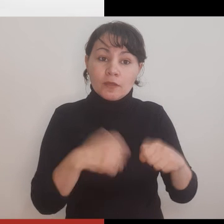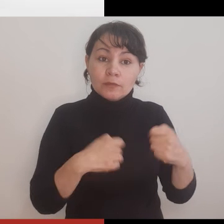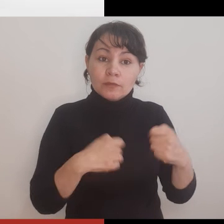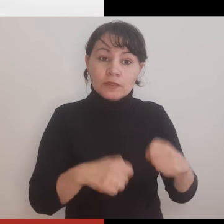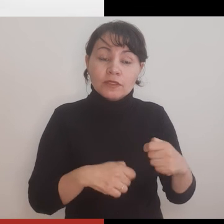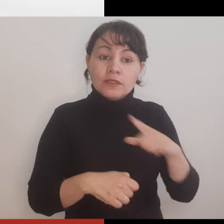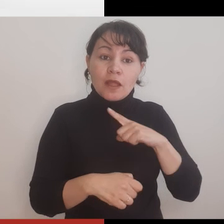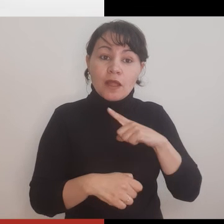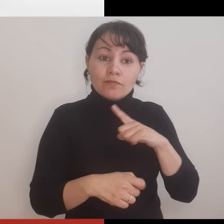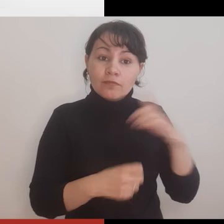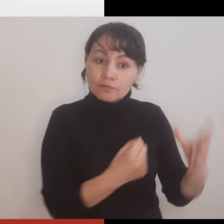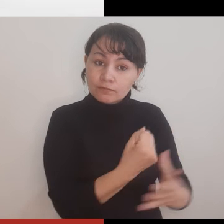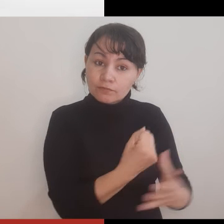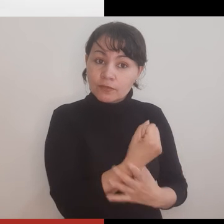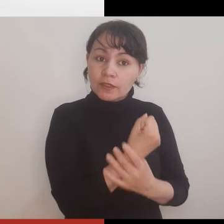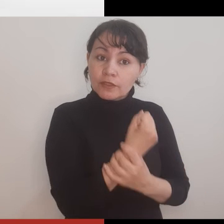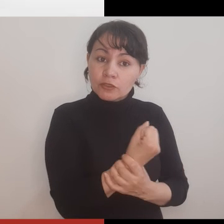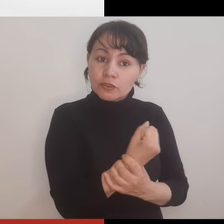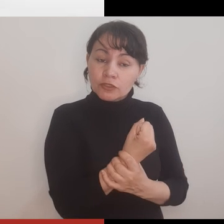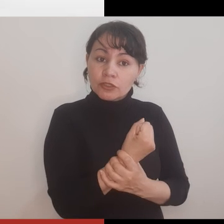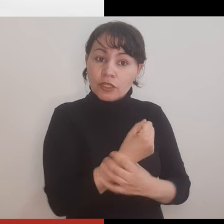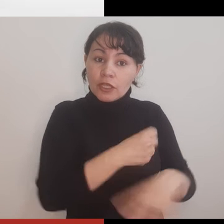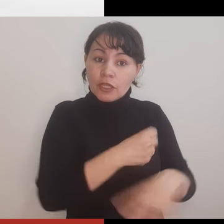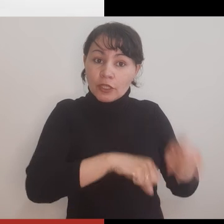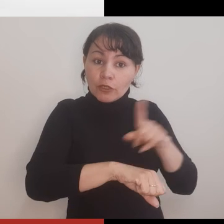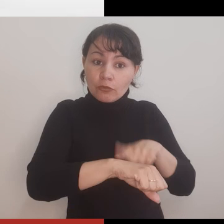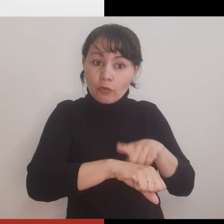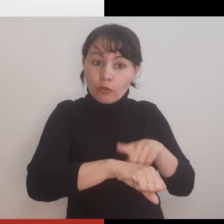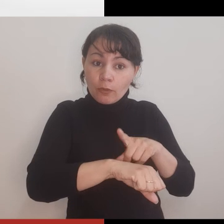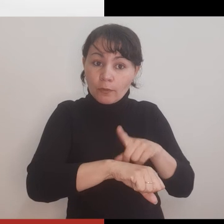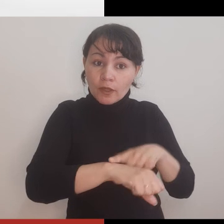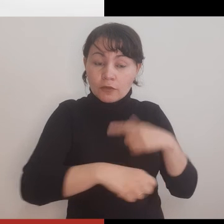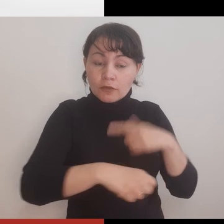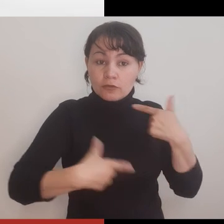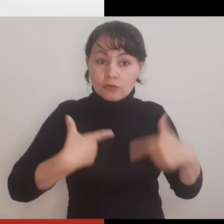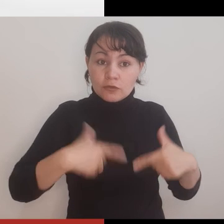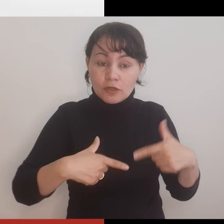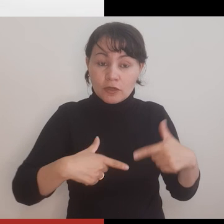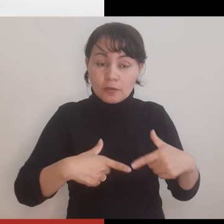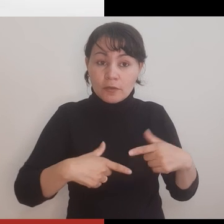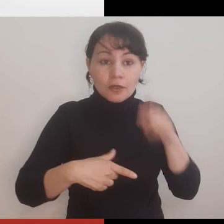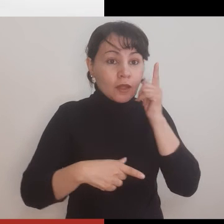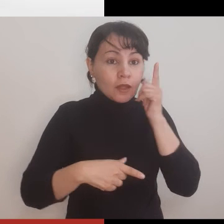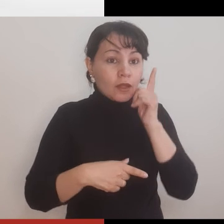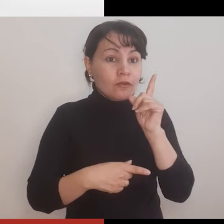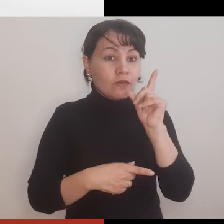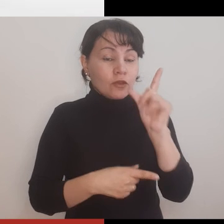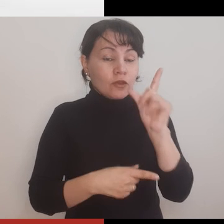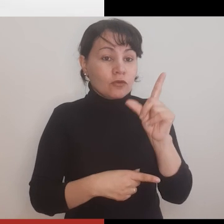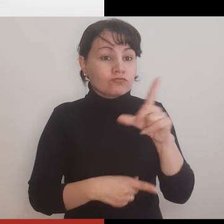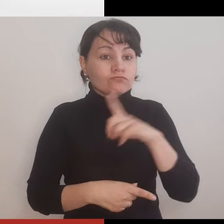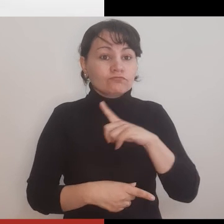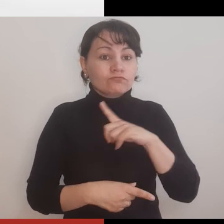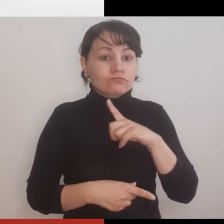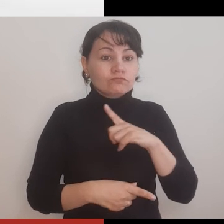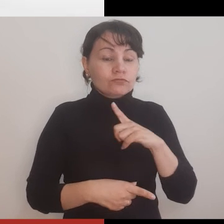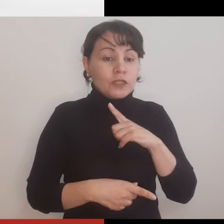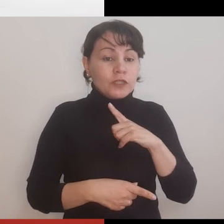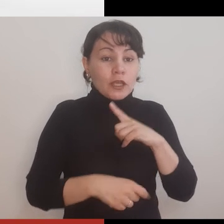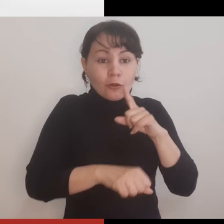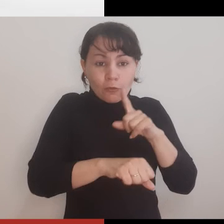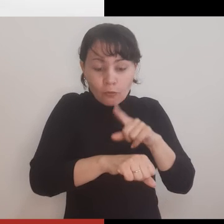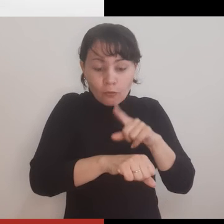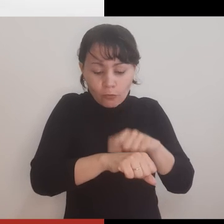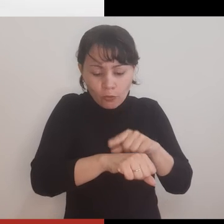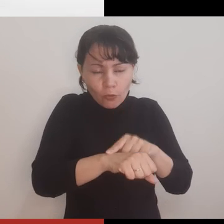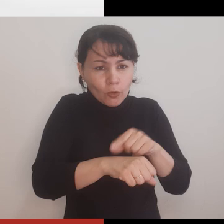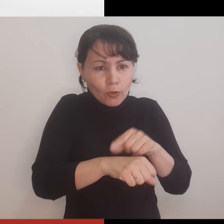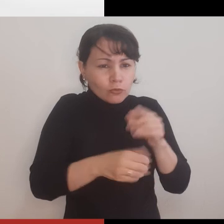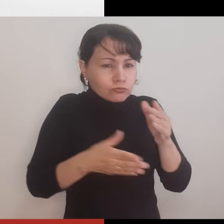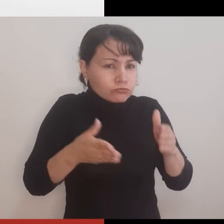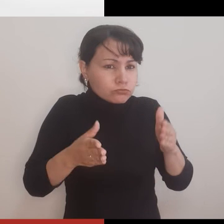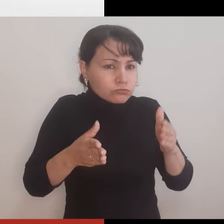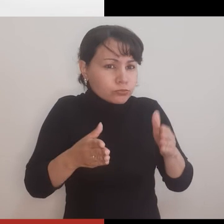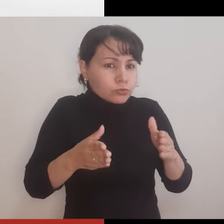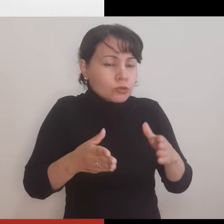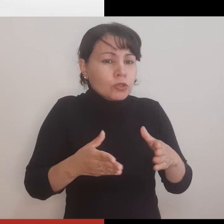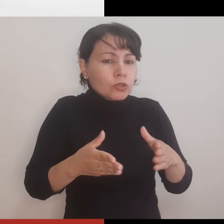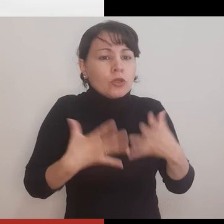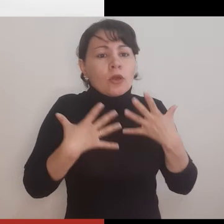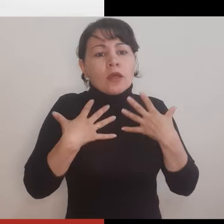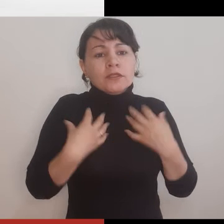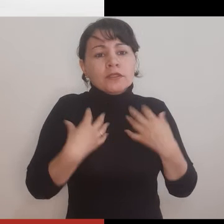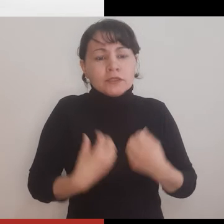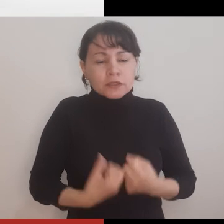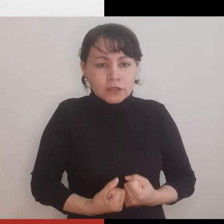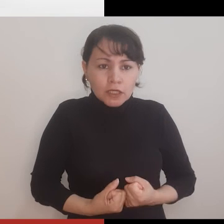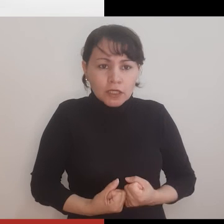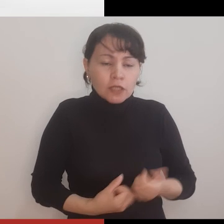ter garantias de que durante o turno de trabalho dele ele vai conseguir ter um momento de descanso, um momento para